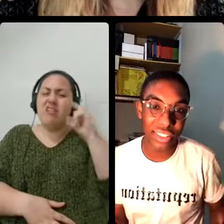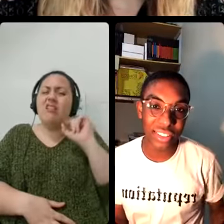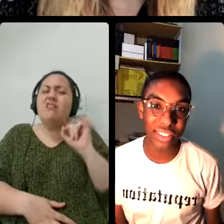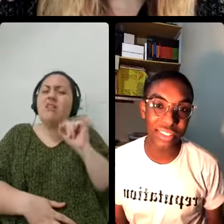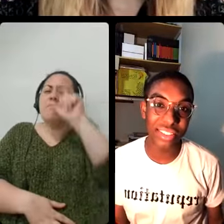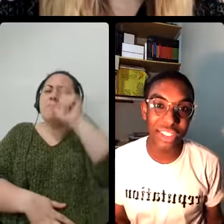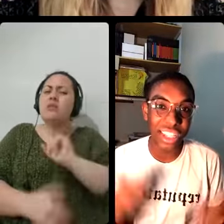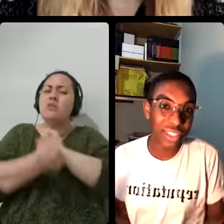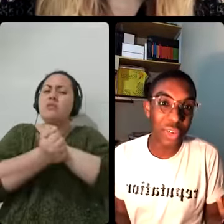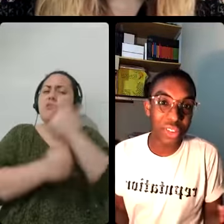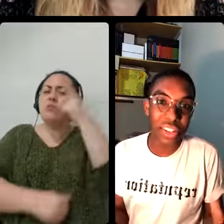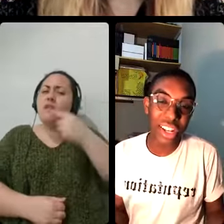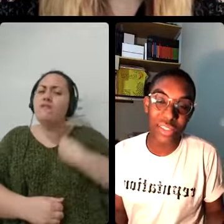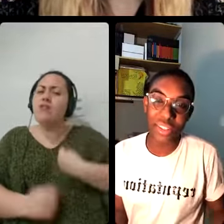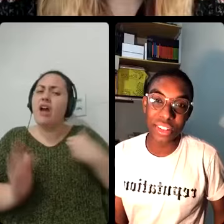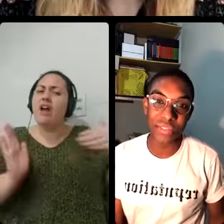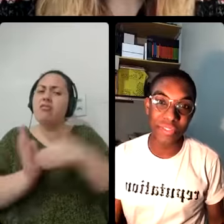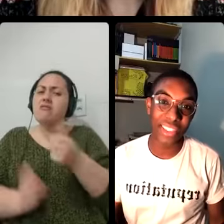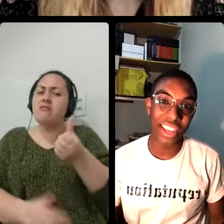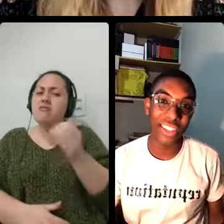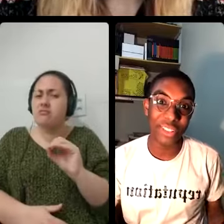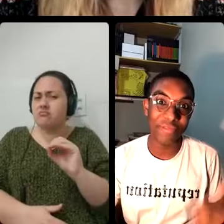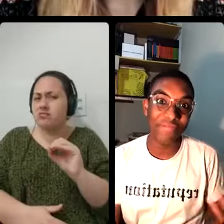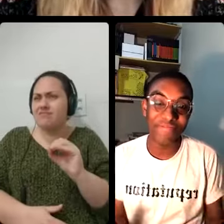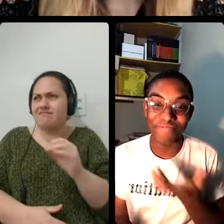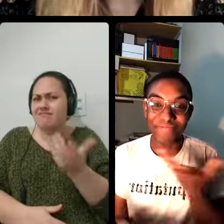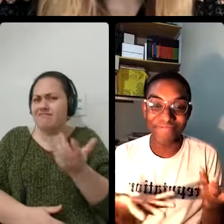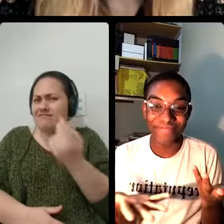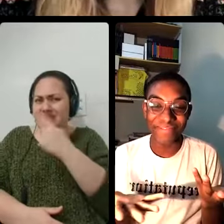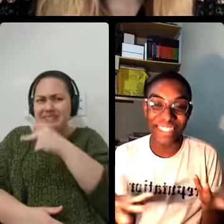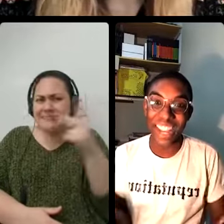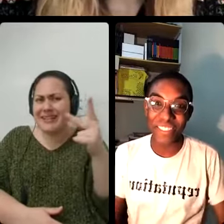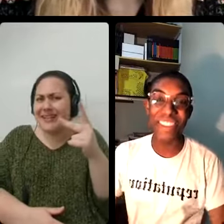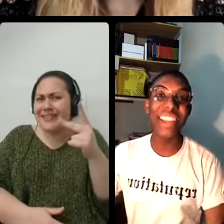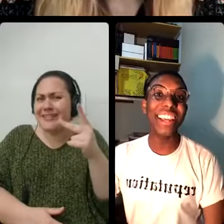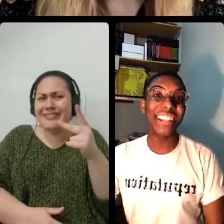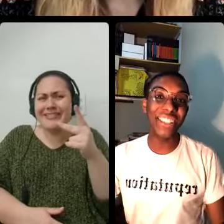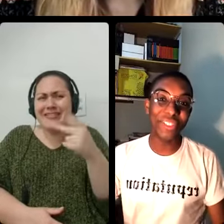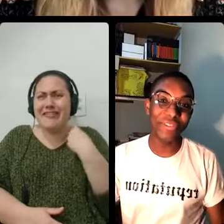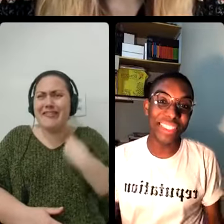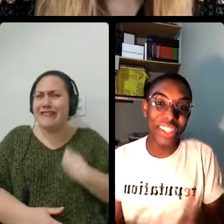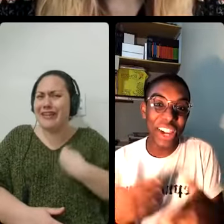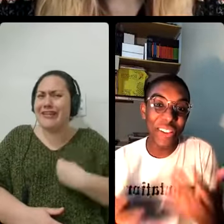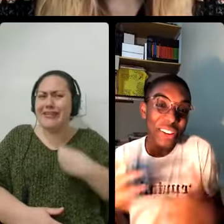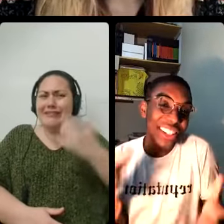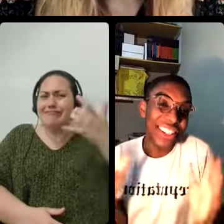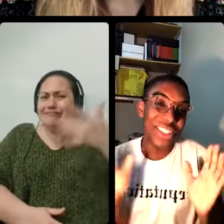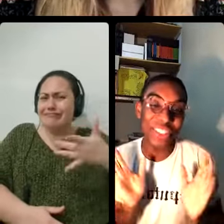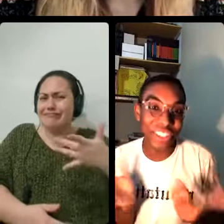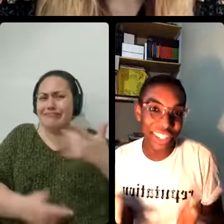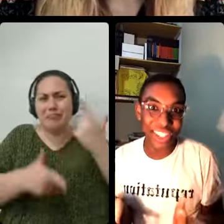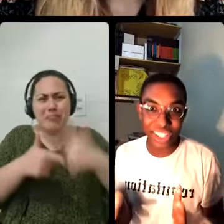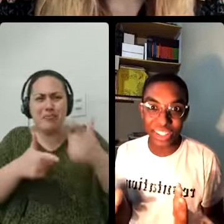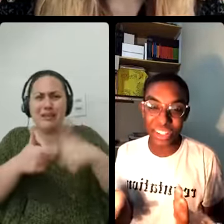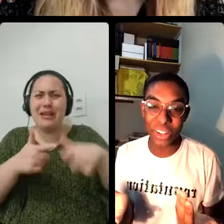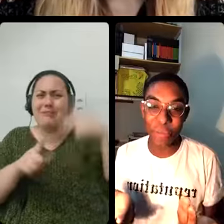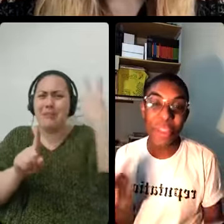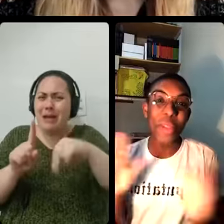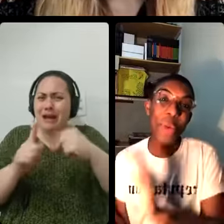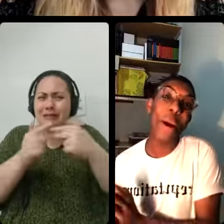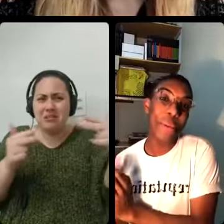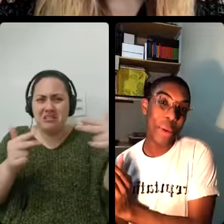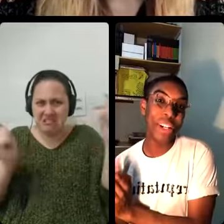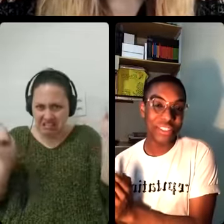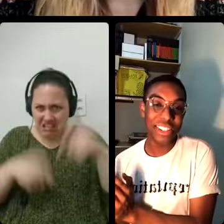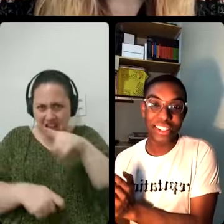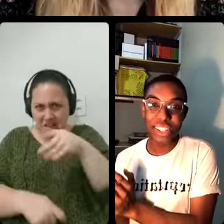60 anos, nas condições que eles vivem, né? Então, sabe? Não, é uma coisa que não faz sentido, entendeu?